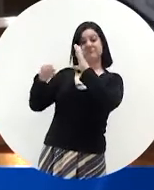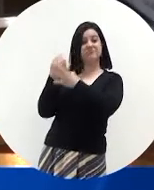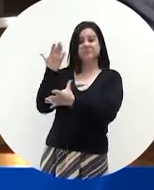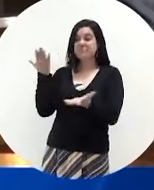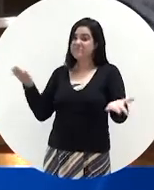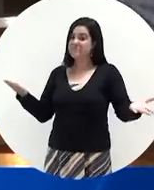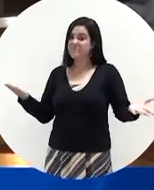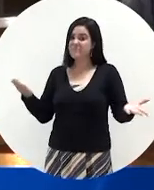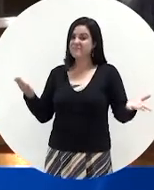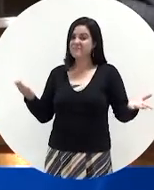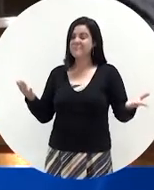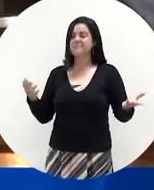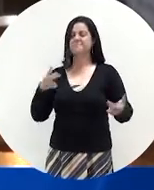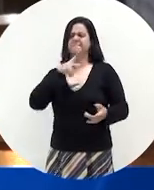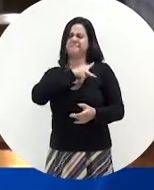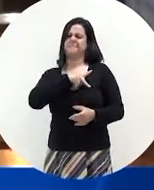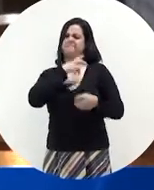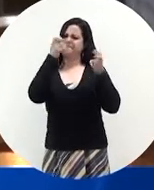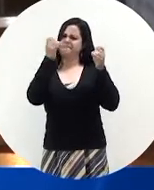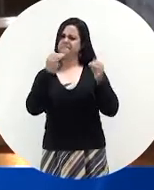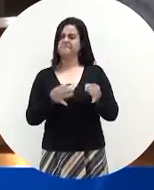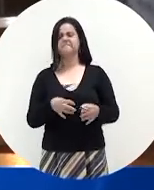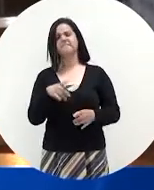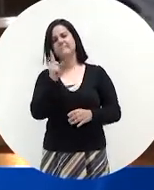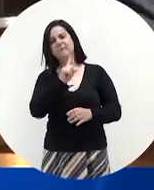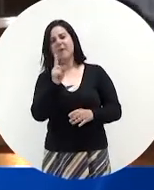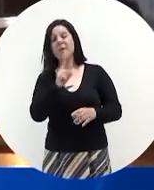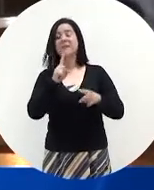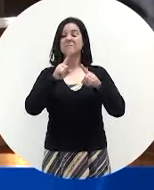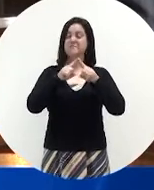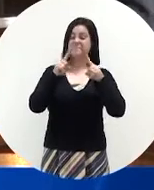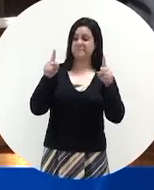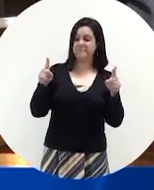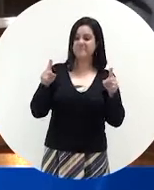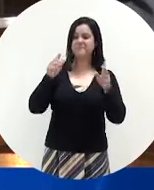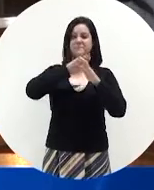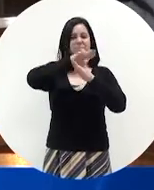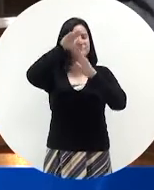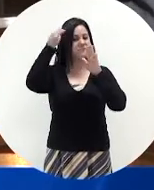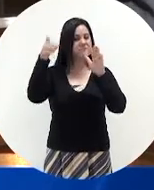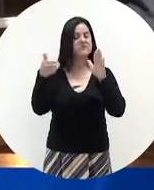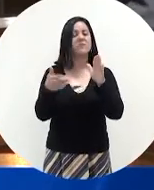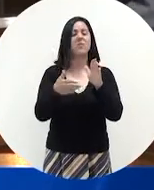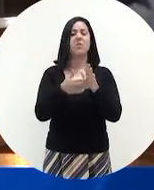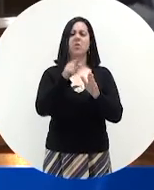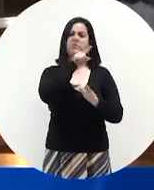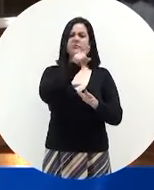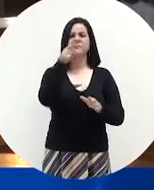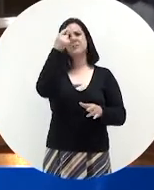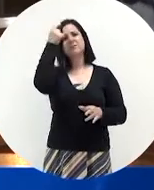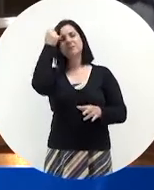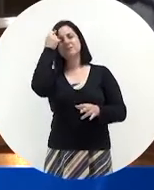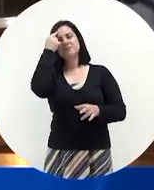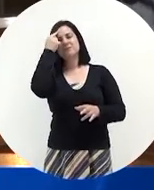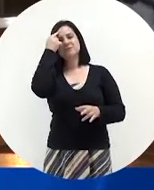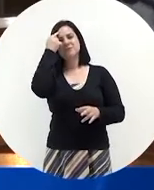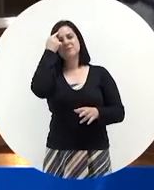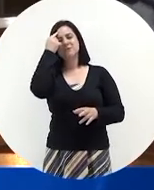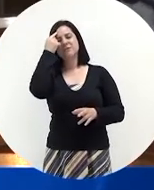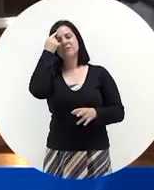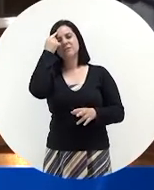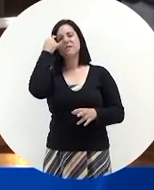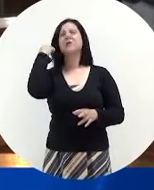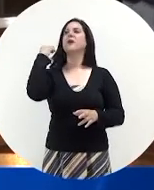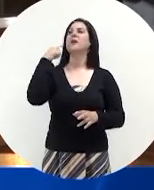faz parte de tudo, esse era o pensamento deles, ele não podia se autocriar, então ele não era o criador de todas